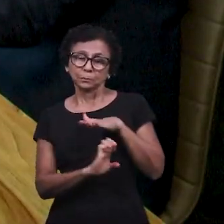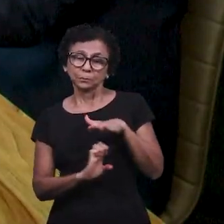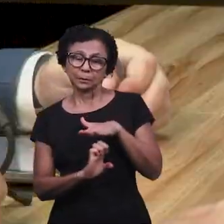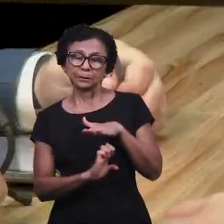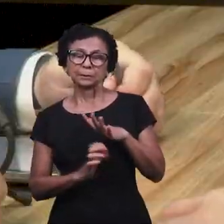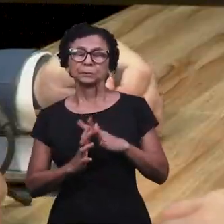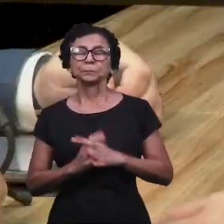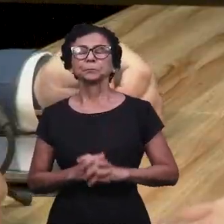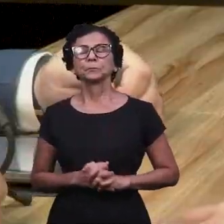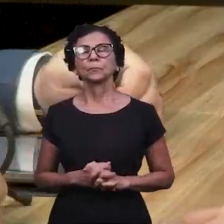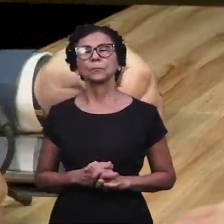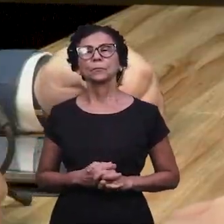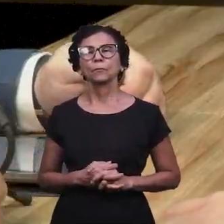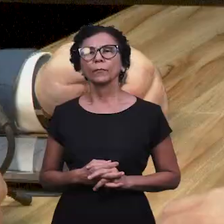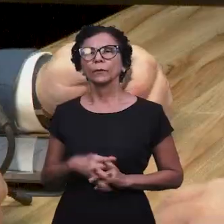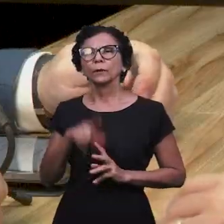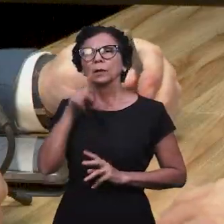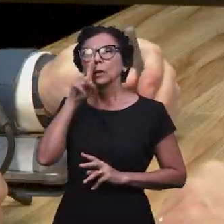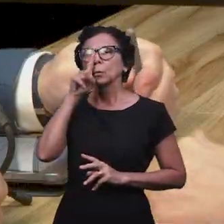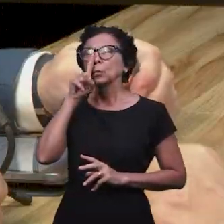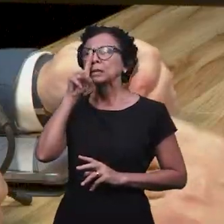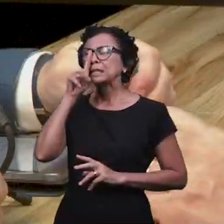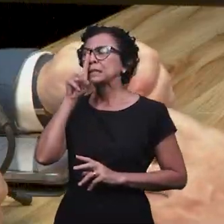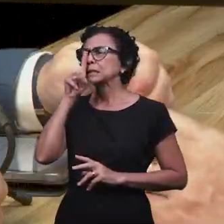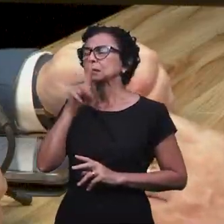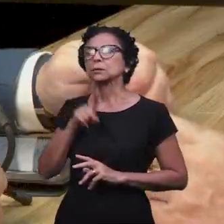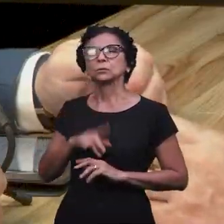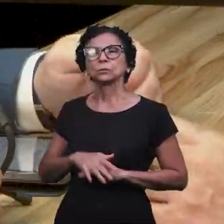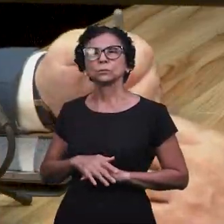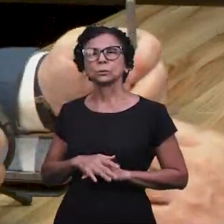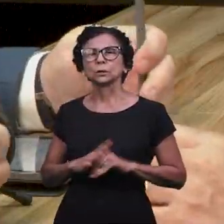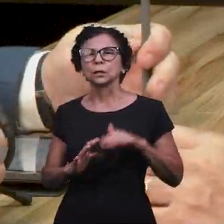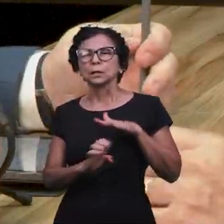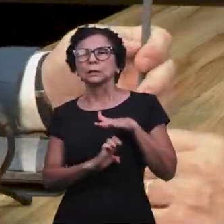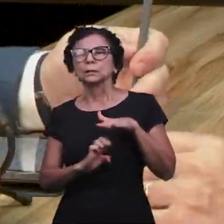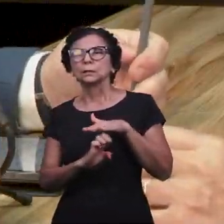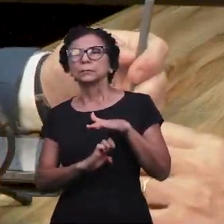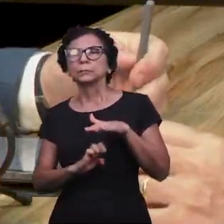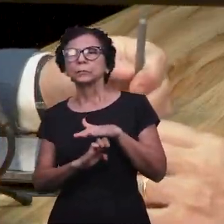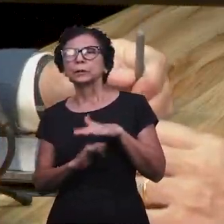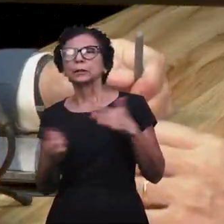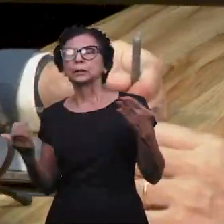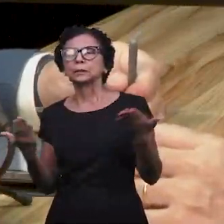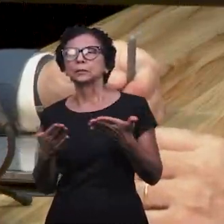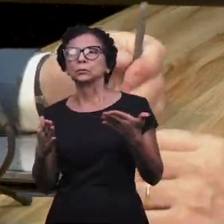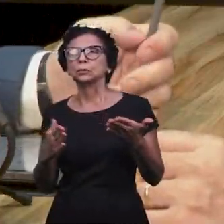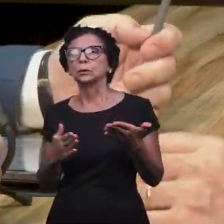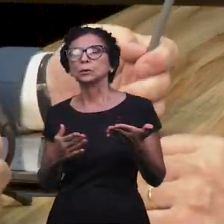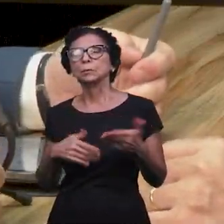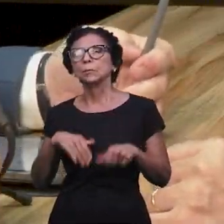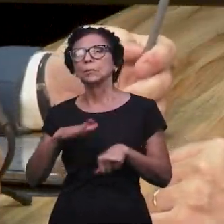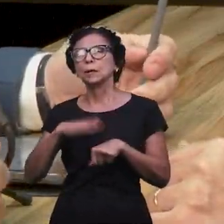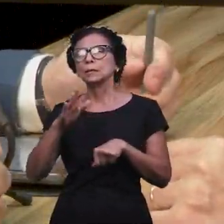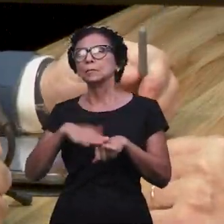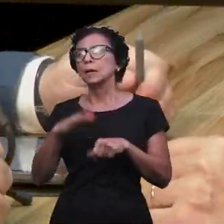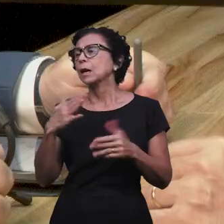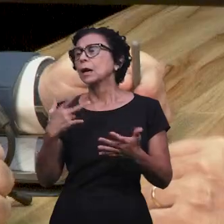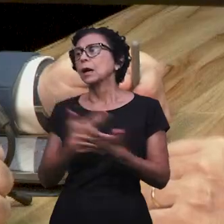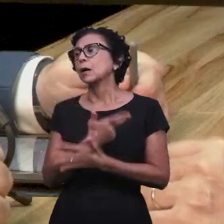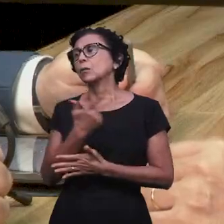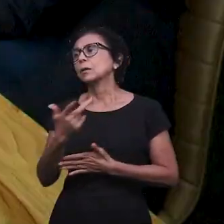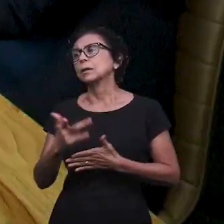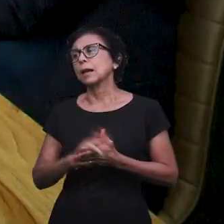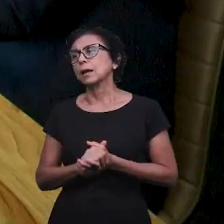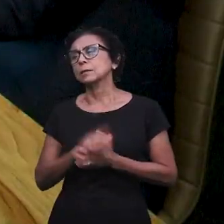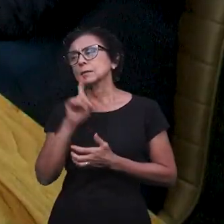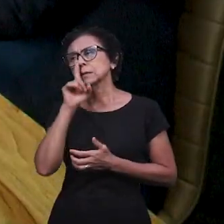quais são os riscos penais que hoje as empresas, elas, assim, estão mais vulneráveis, né, a sofrer, né? Quais seriam esses